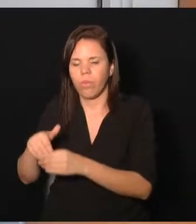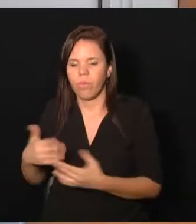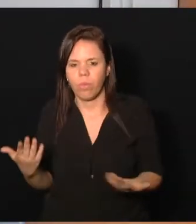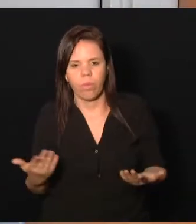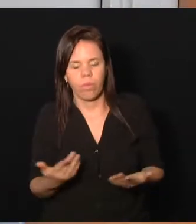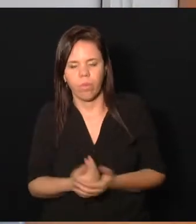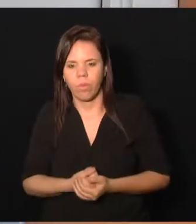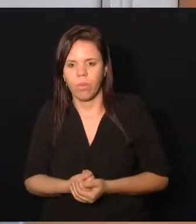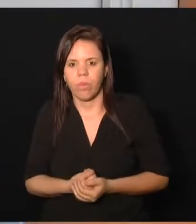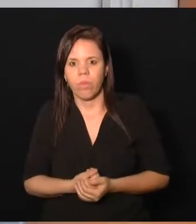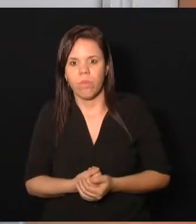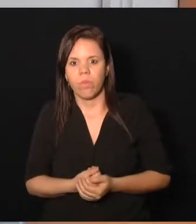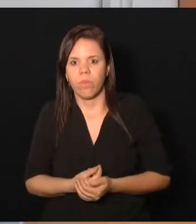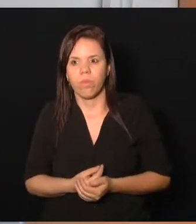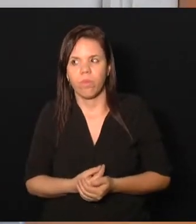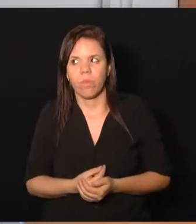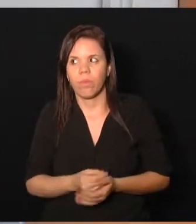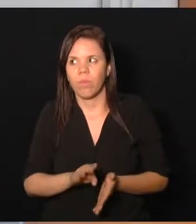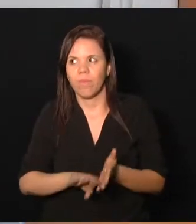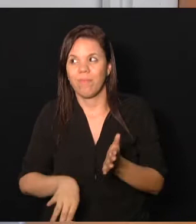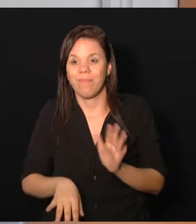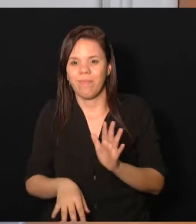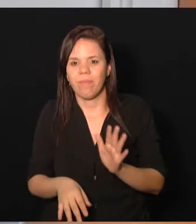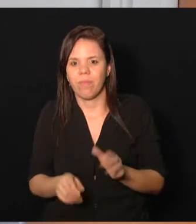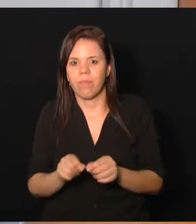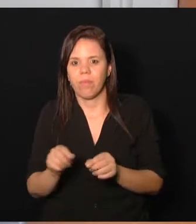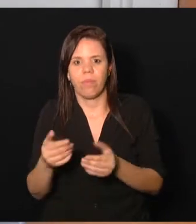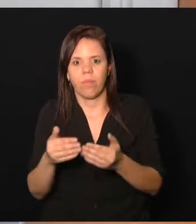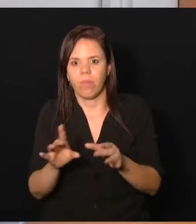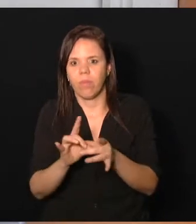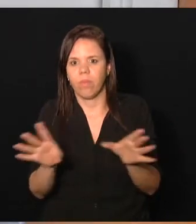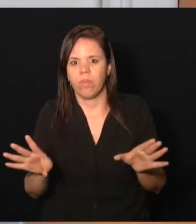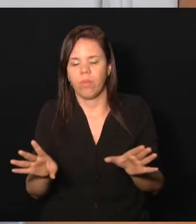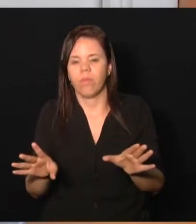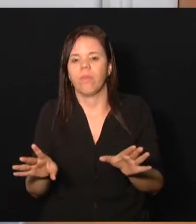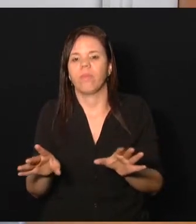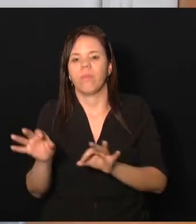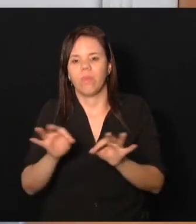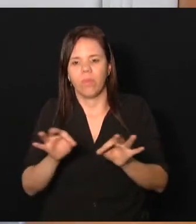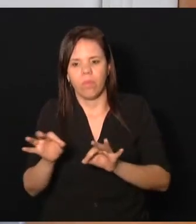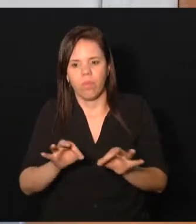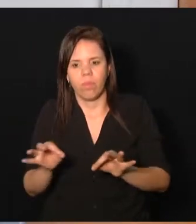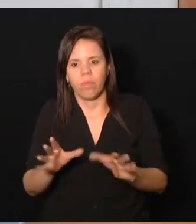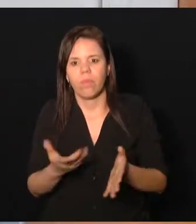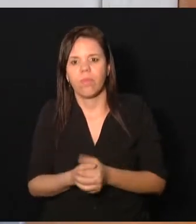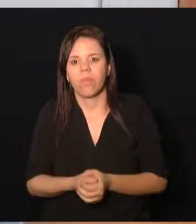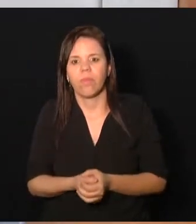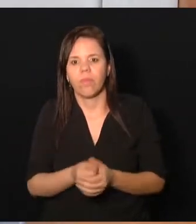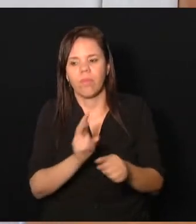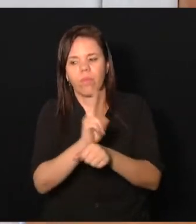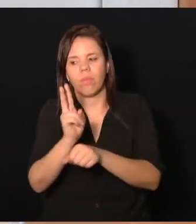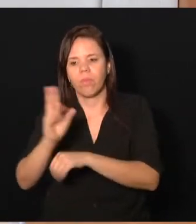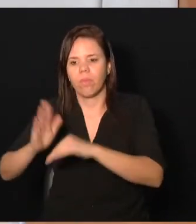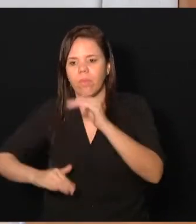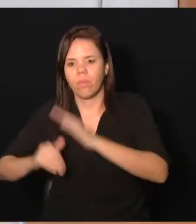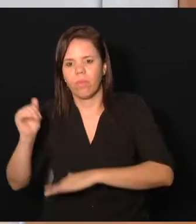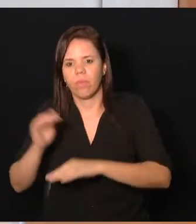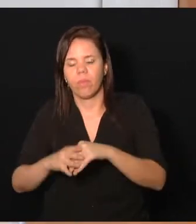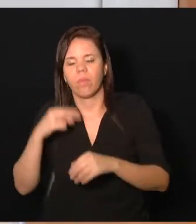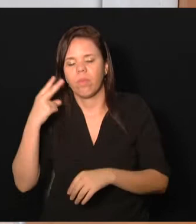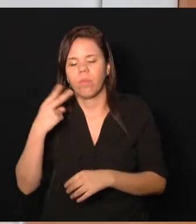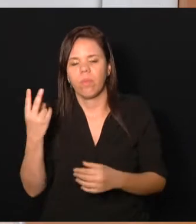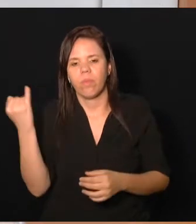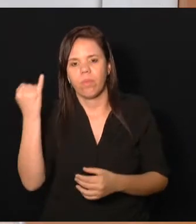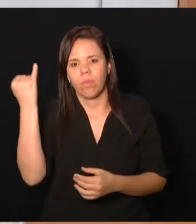o veto que não permite a regulamentação da profissão de cuidadores. É muito importante, vereador